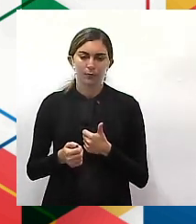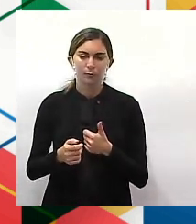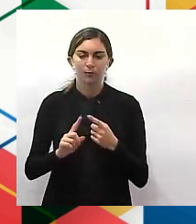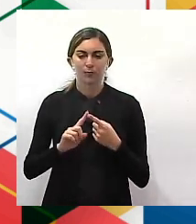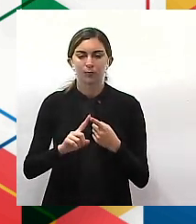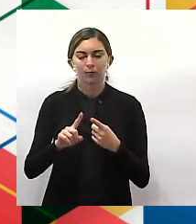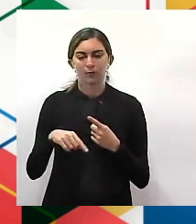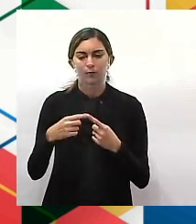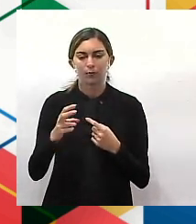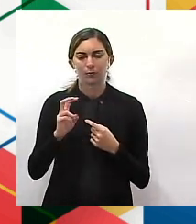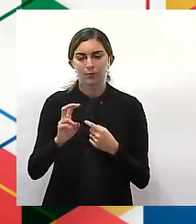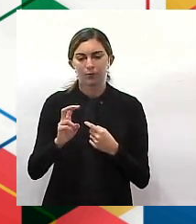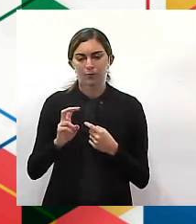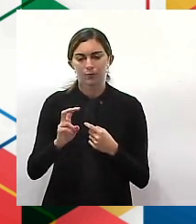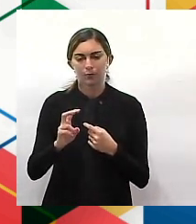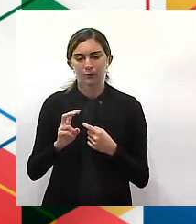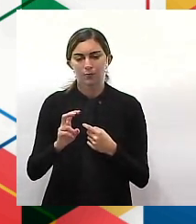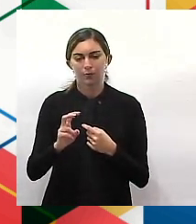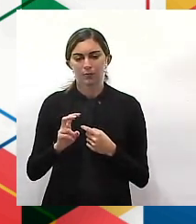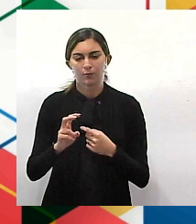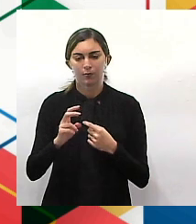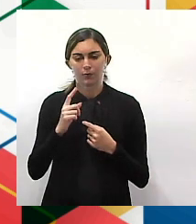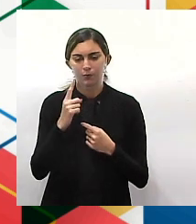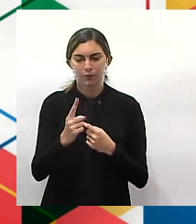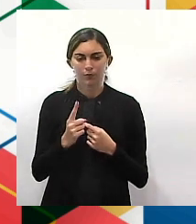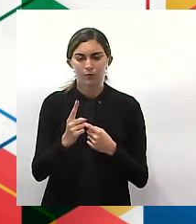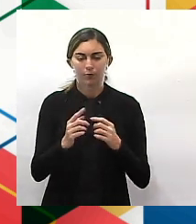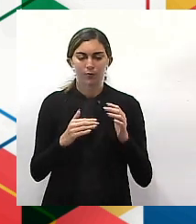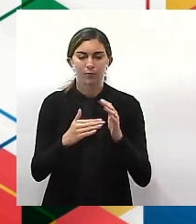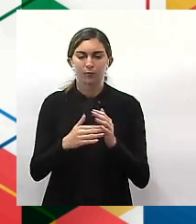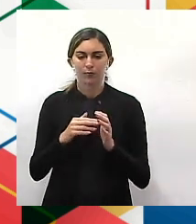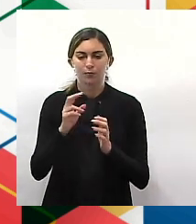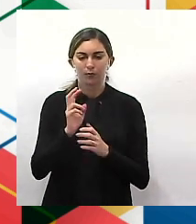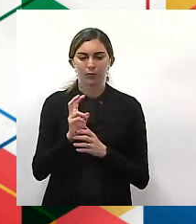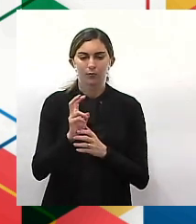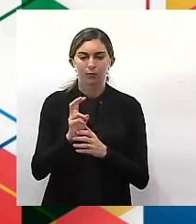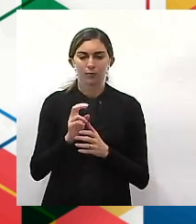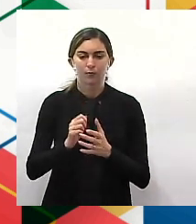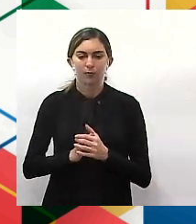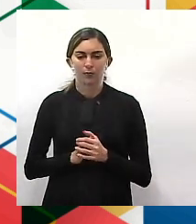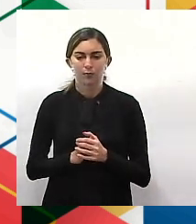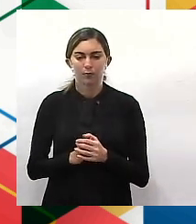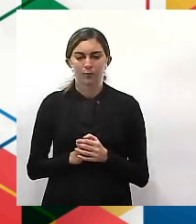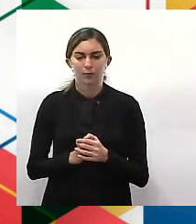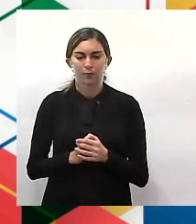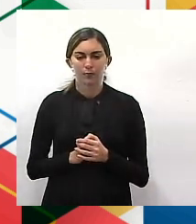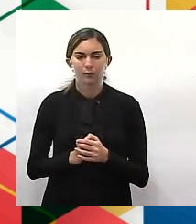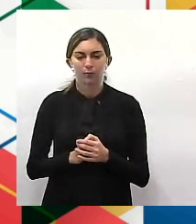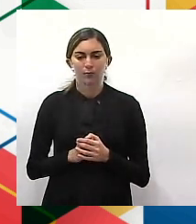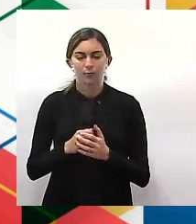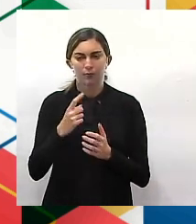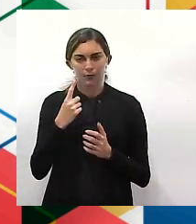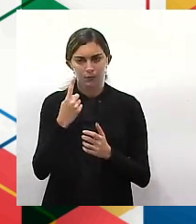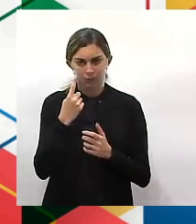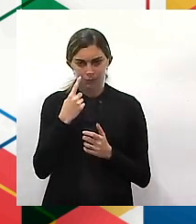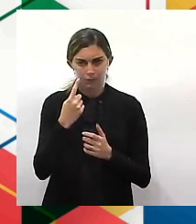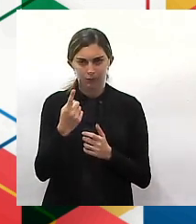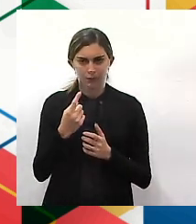y. E aqui 5. Então eu vou de 1 até 5. Venho aqui, ó, ligou o segundo